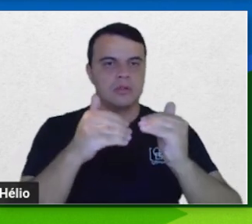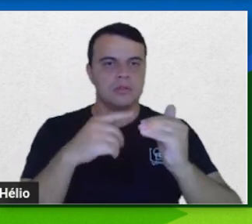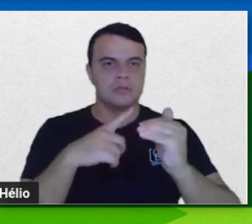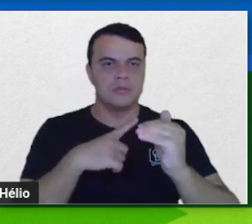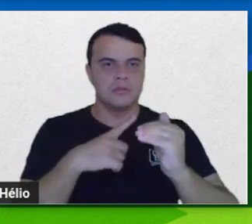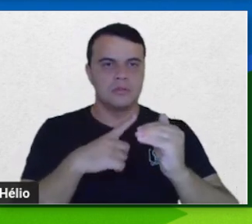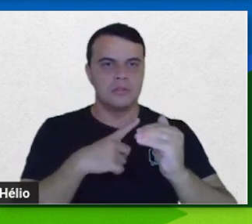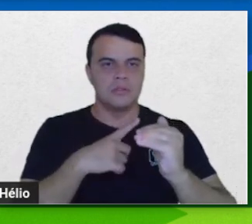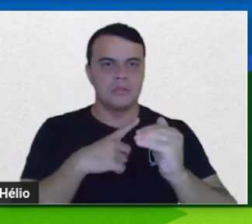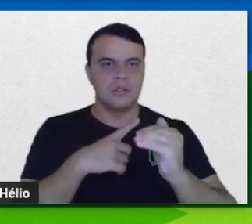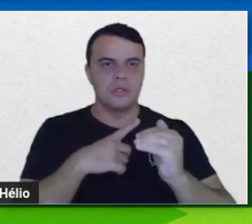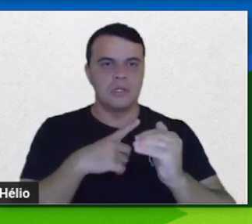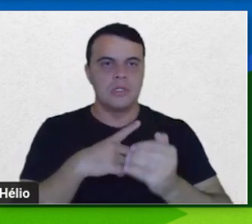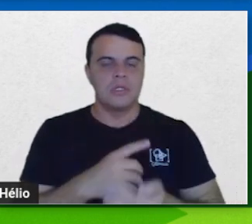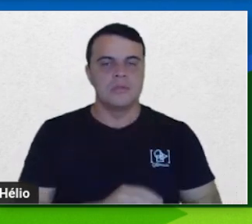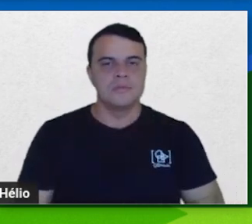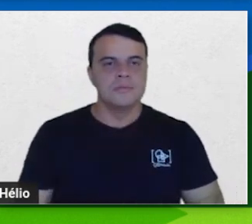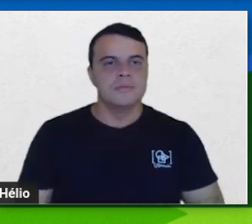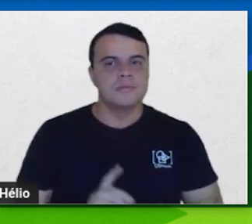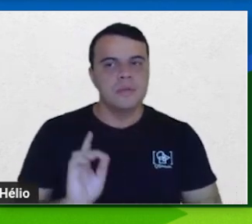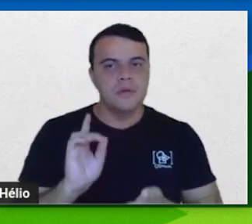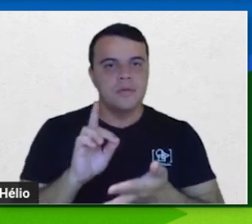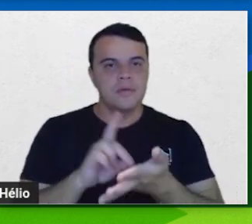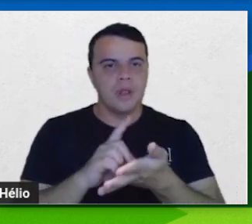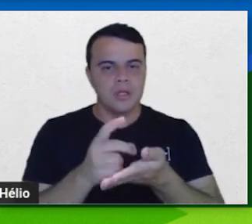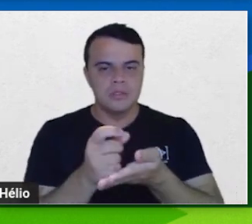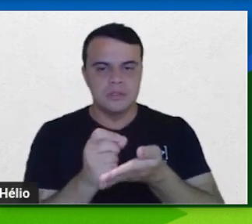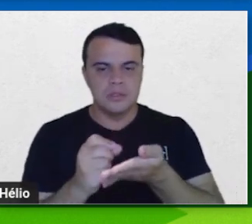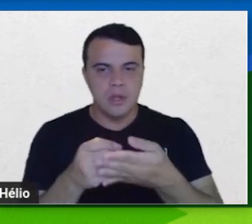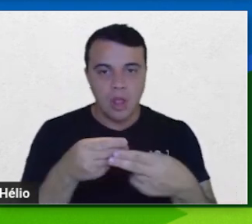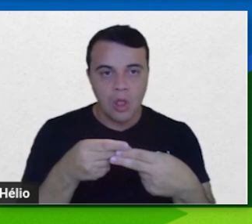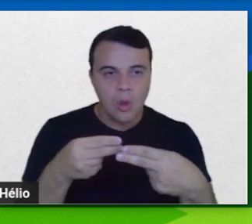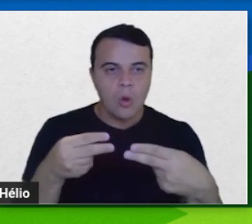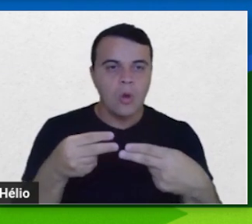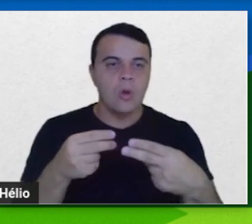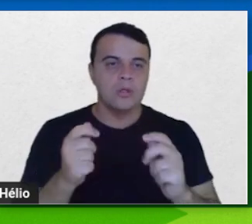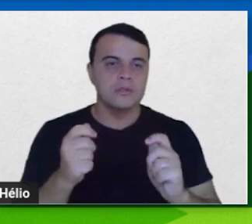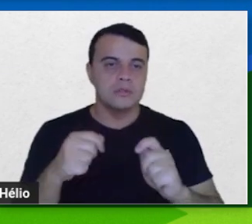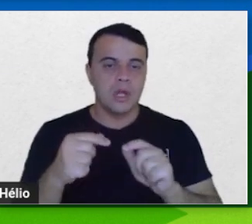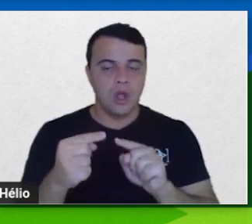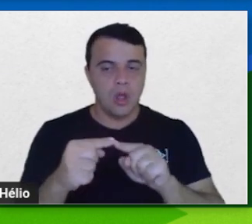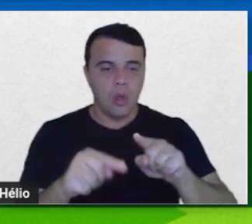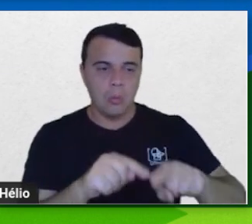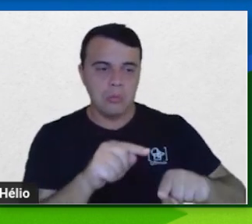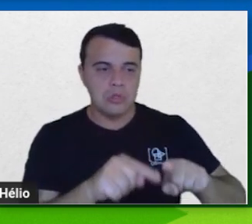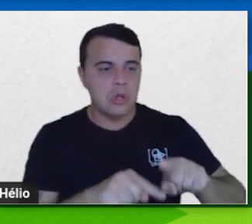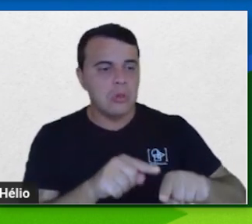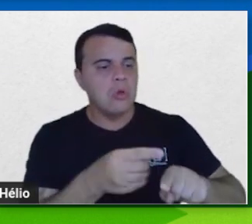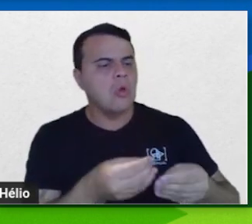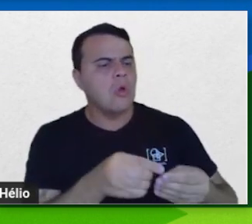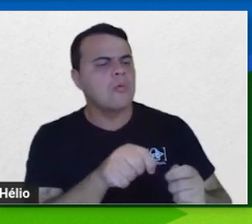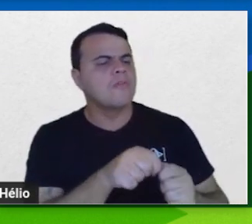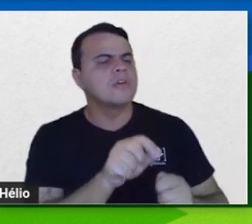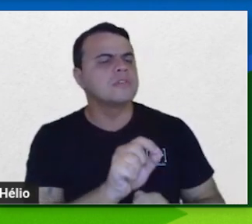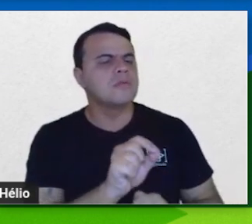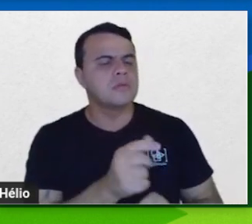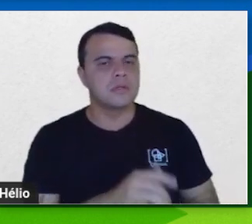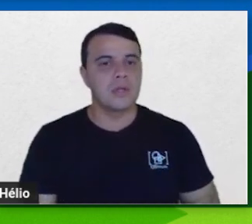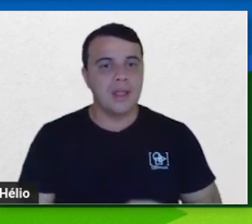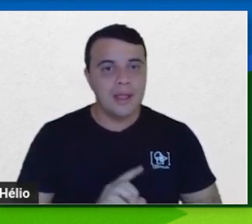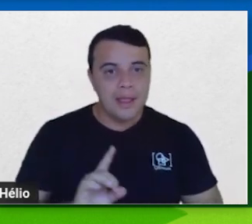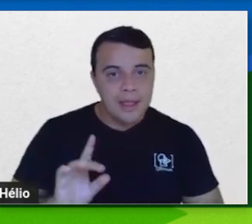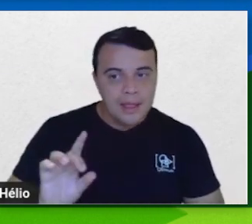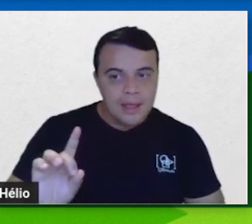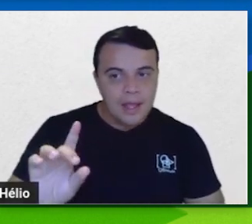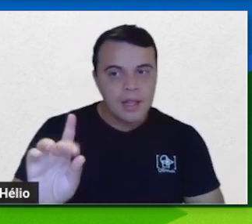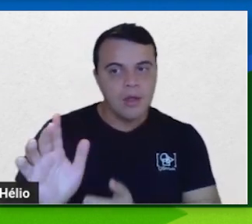desenvolver, na verdade, escrever coisas que esse objeto pode ser feito. Então, aí